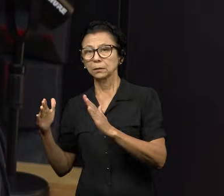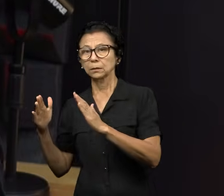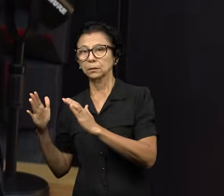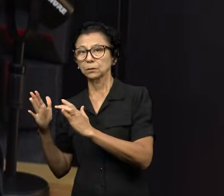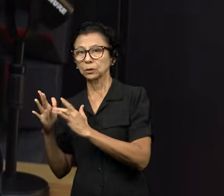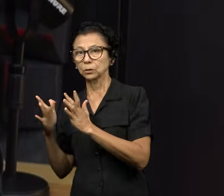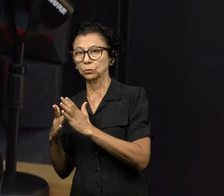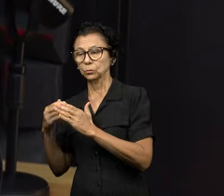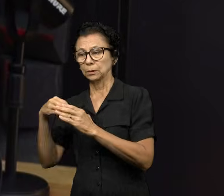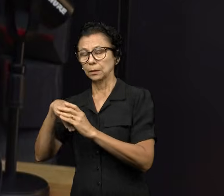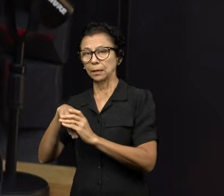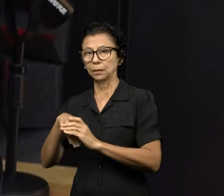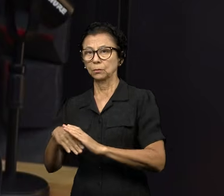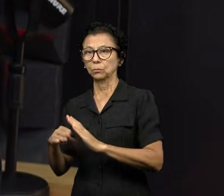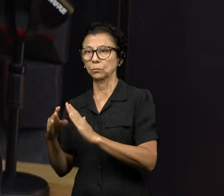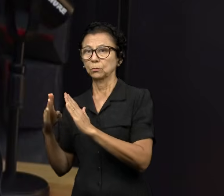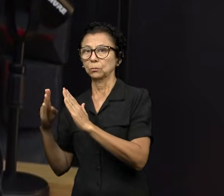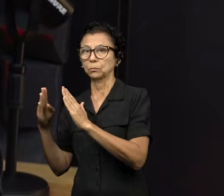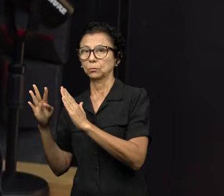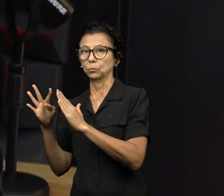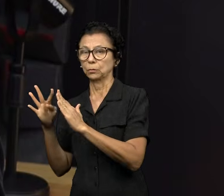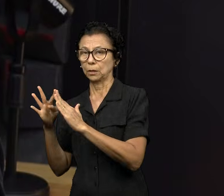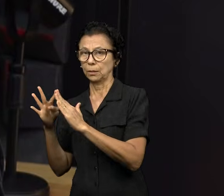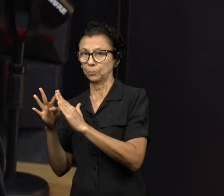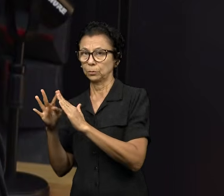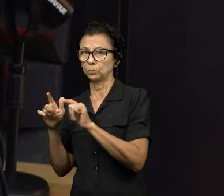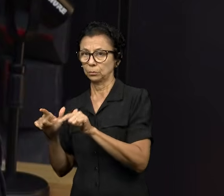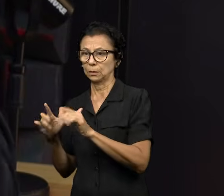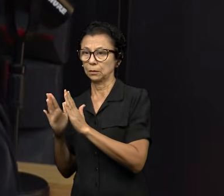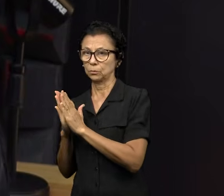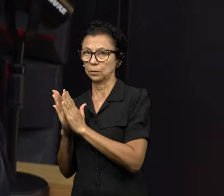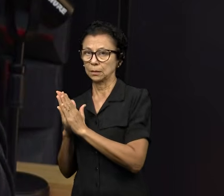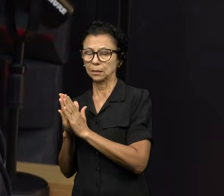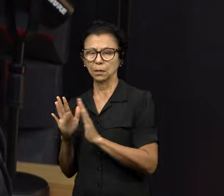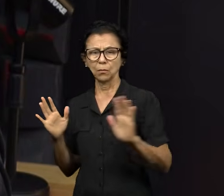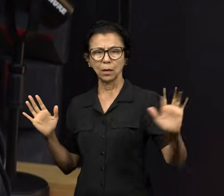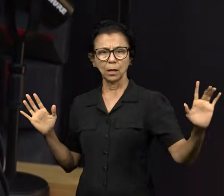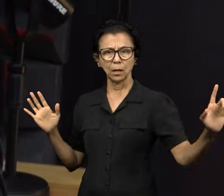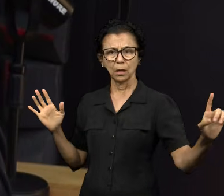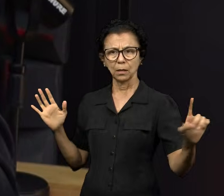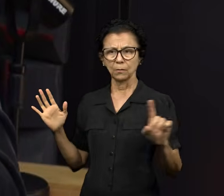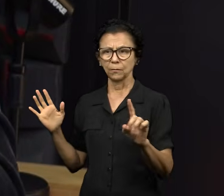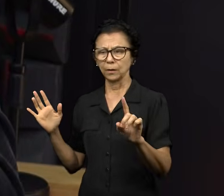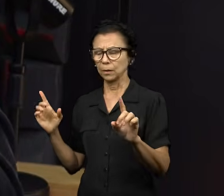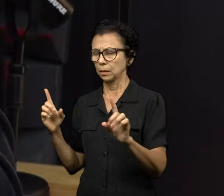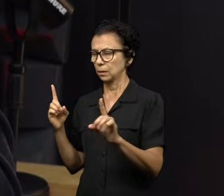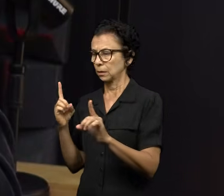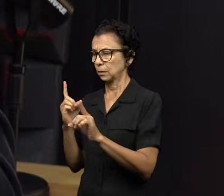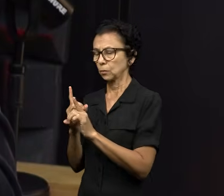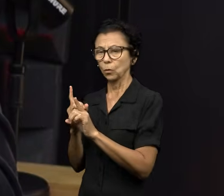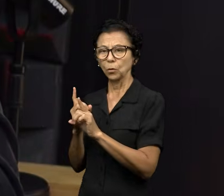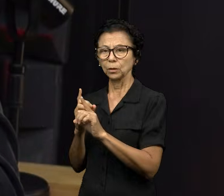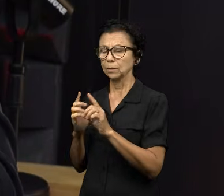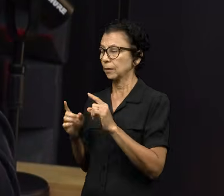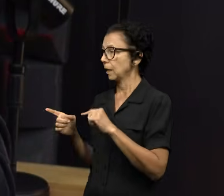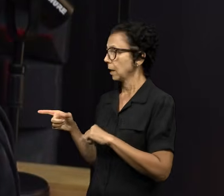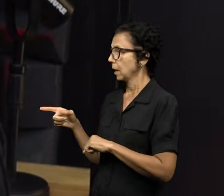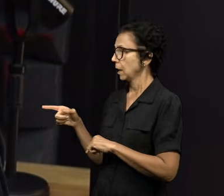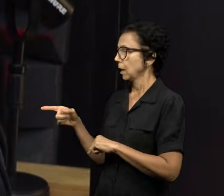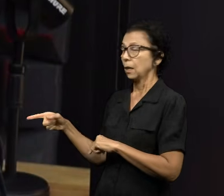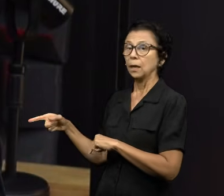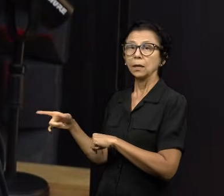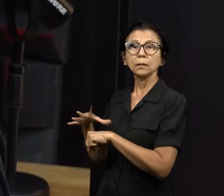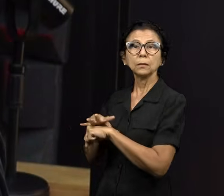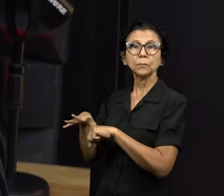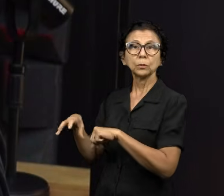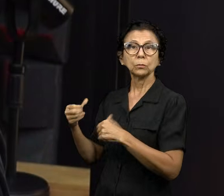conhece verdadeiramente quem o curou, que é Jesus, né? Ali ele tem essa experiência mesmo, foi ele que me curou. E